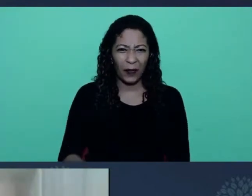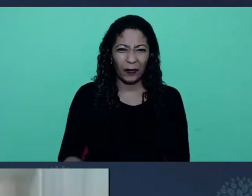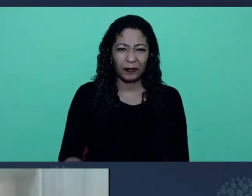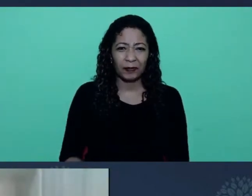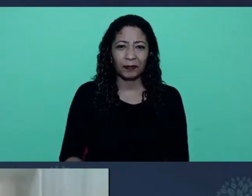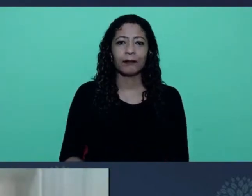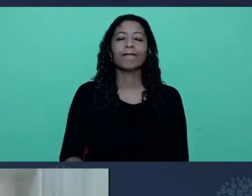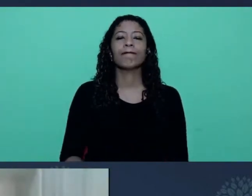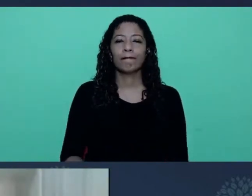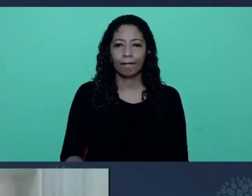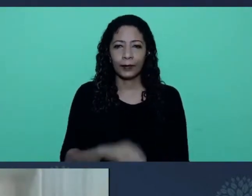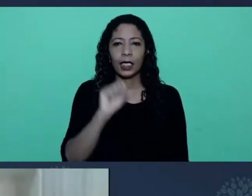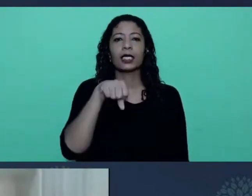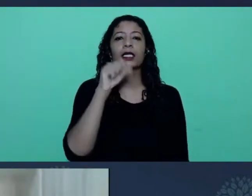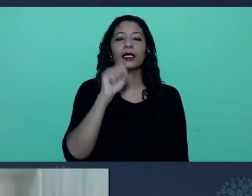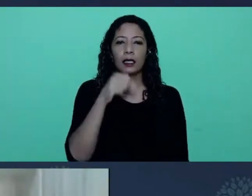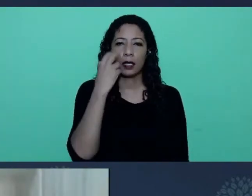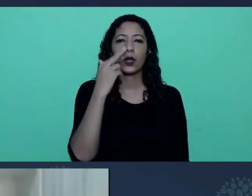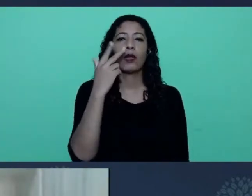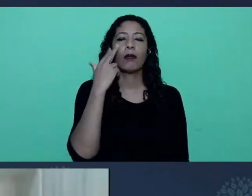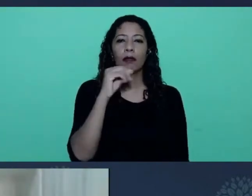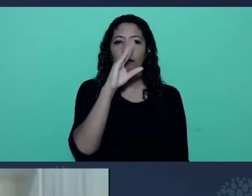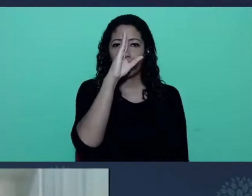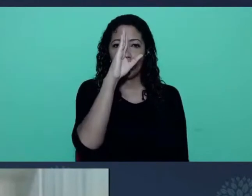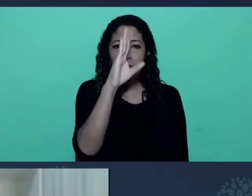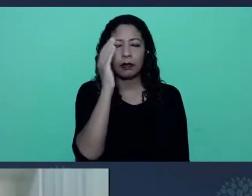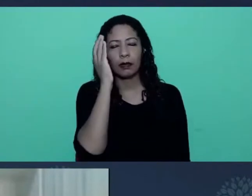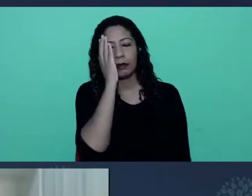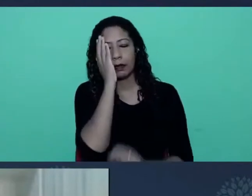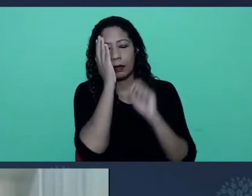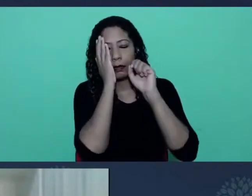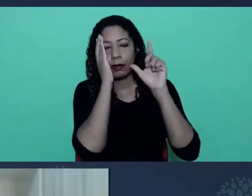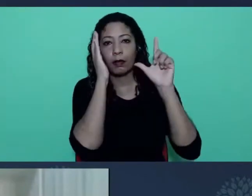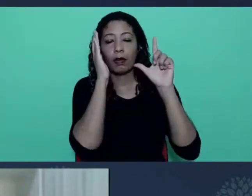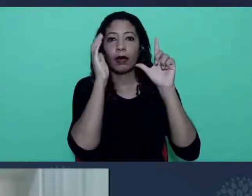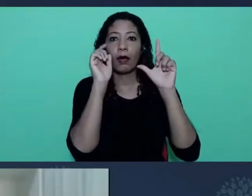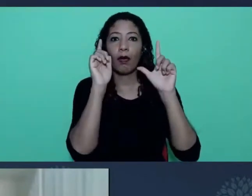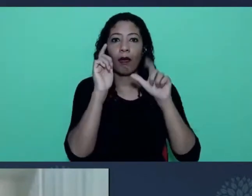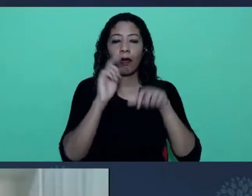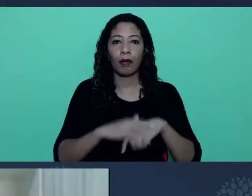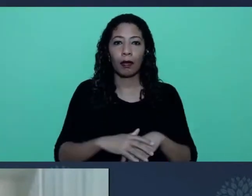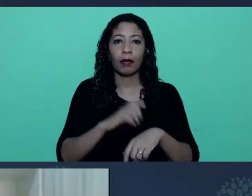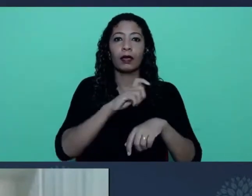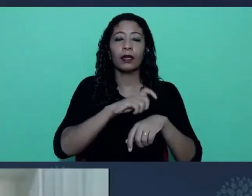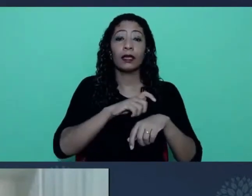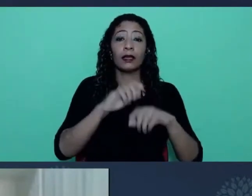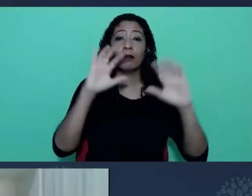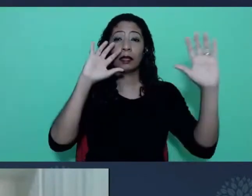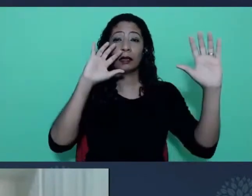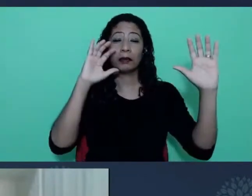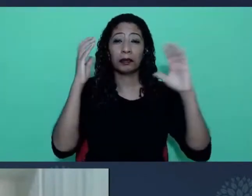pela manhã, em especial no momento que a gente acorda, quando tem uma alteração de